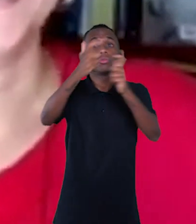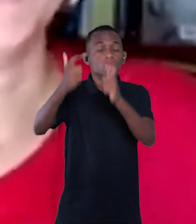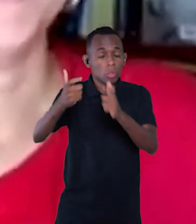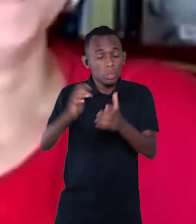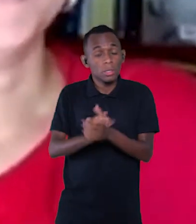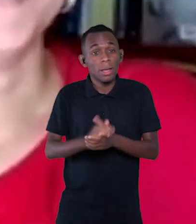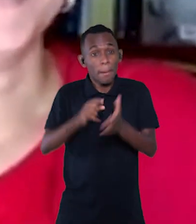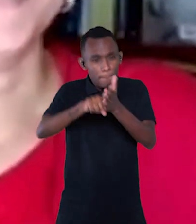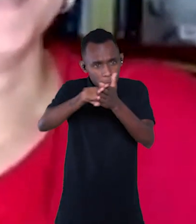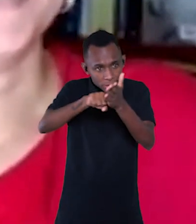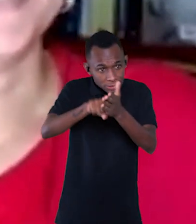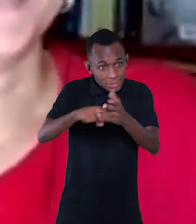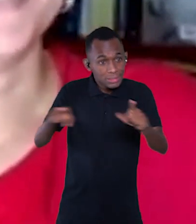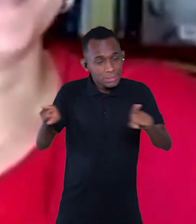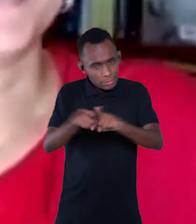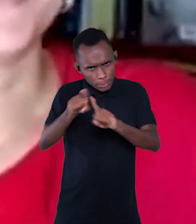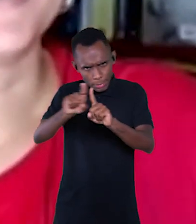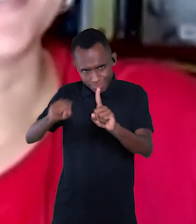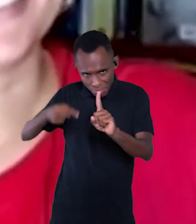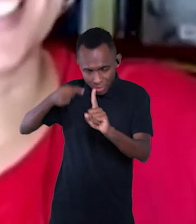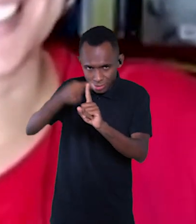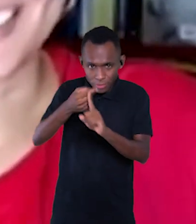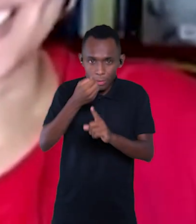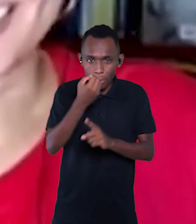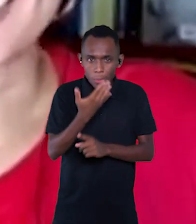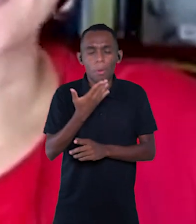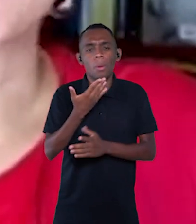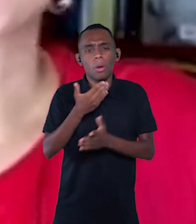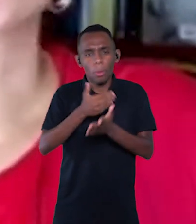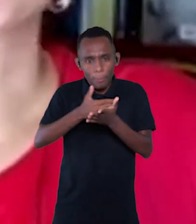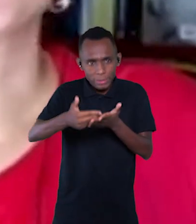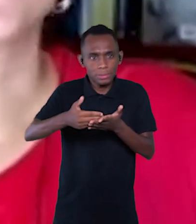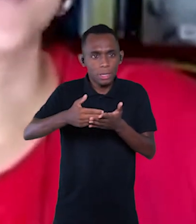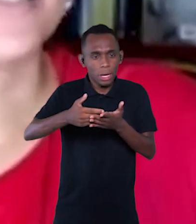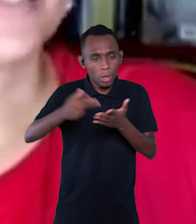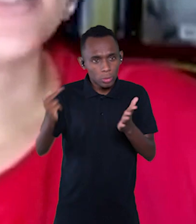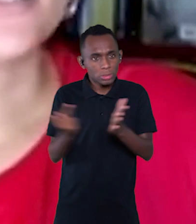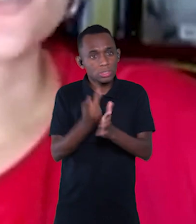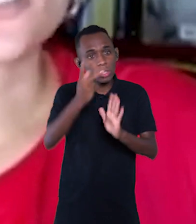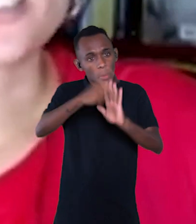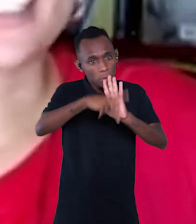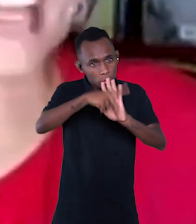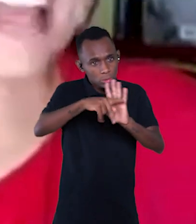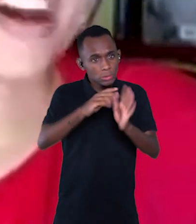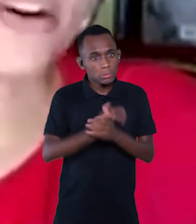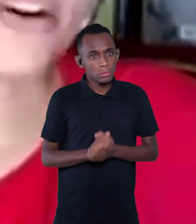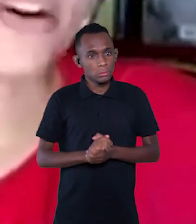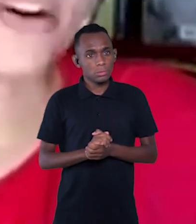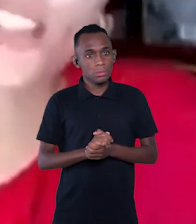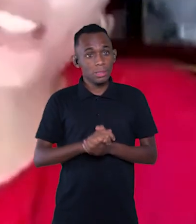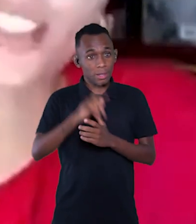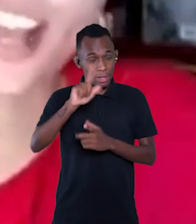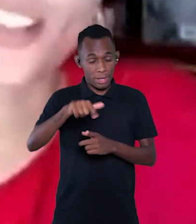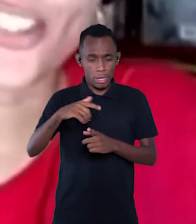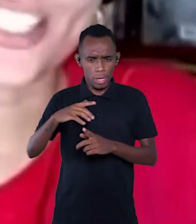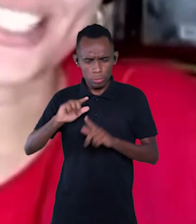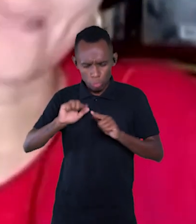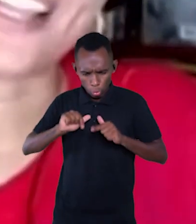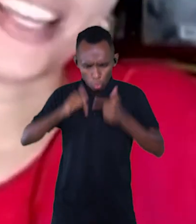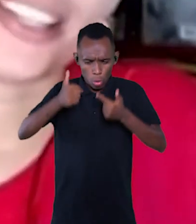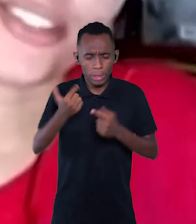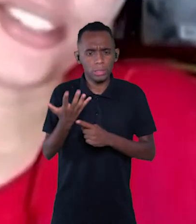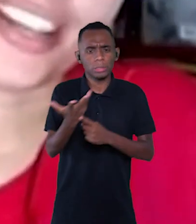E a enquete que você fez, então já foi positivo, já vai começar a girar. Josane, é a ousadia da